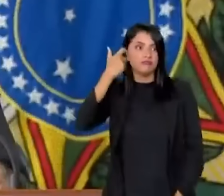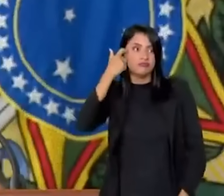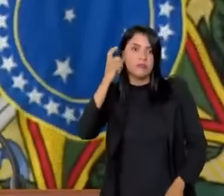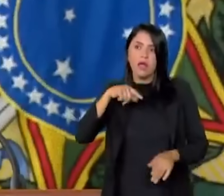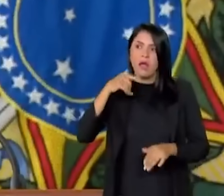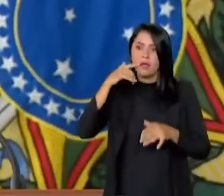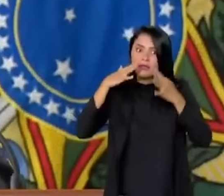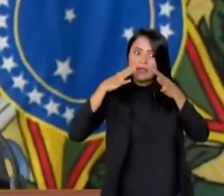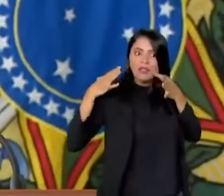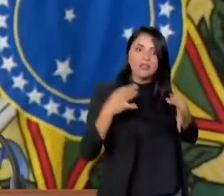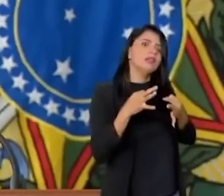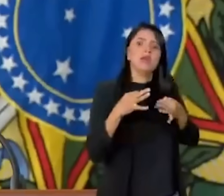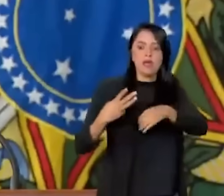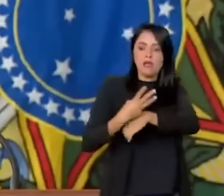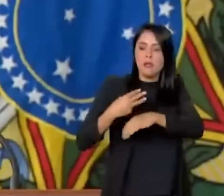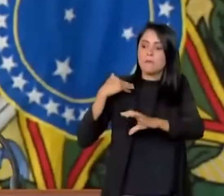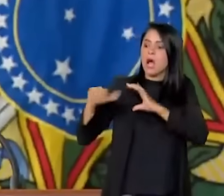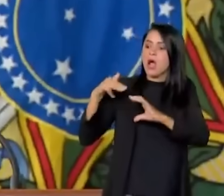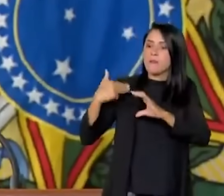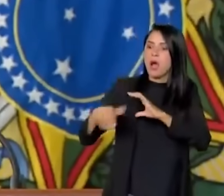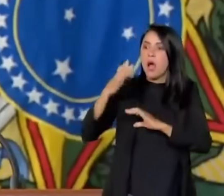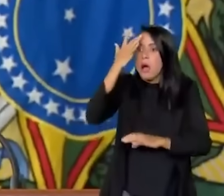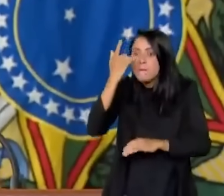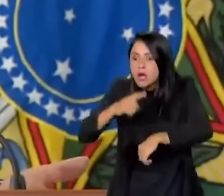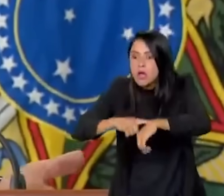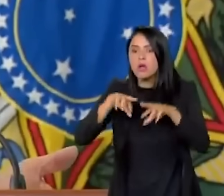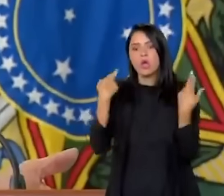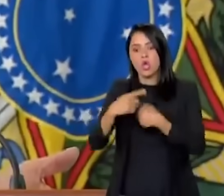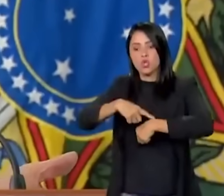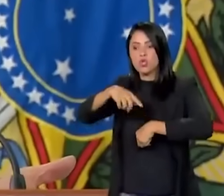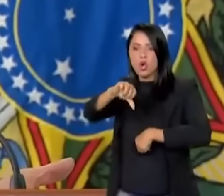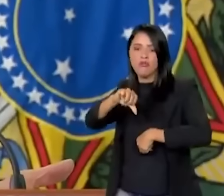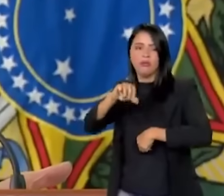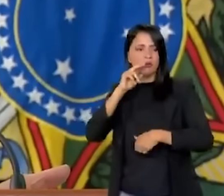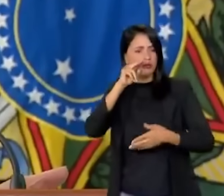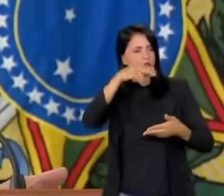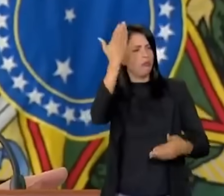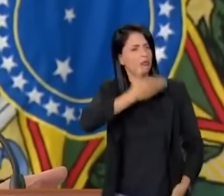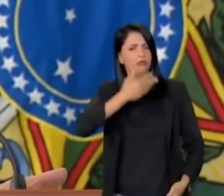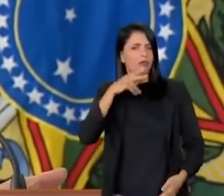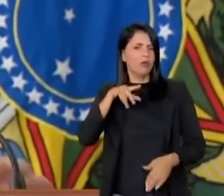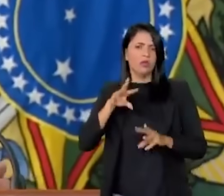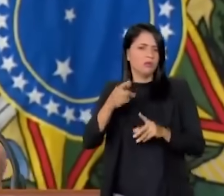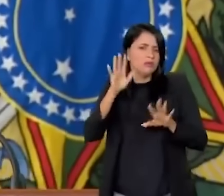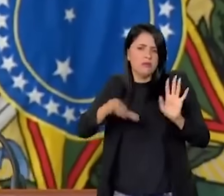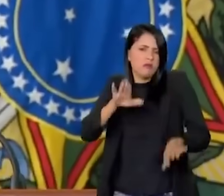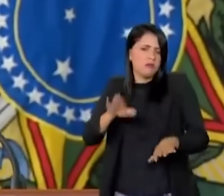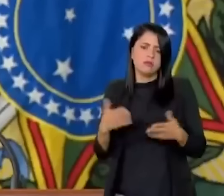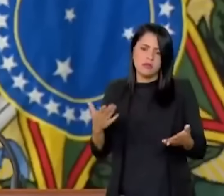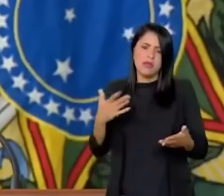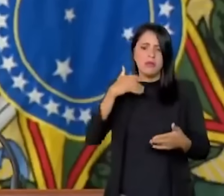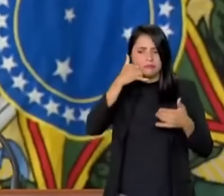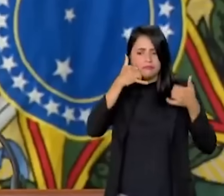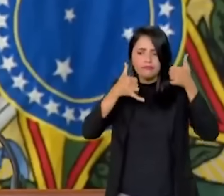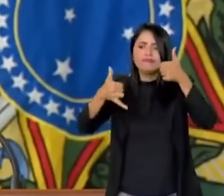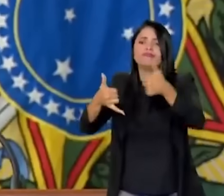mundo está ligado no WhatsApp e passa uma mensagem, reunião amanhã 9 horas. Nem sempre todo mundo vê. É importante que pegue o telefone